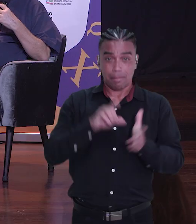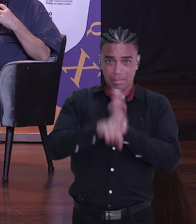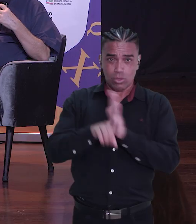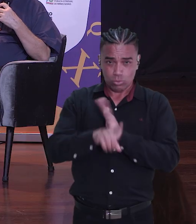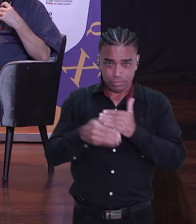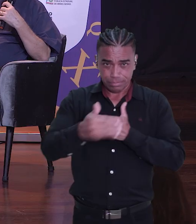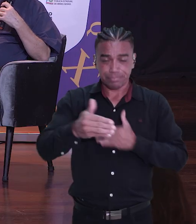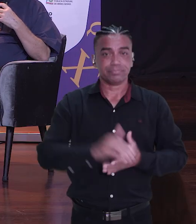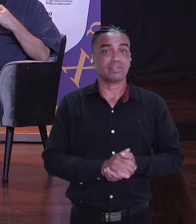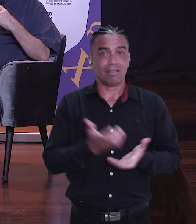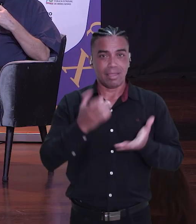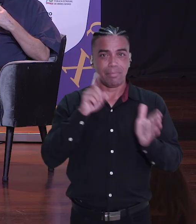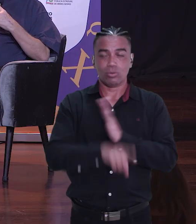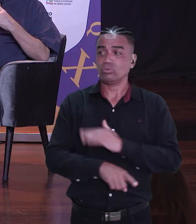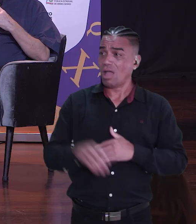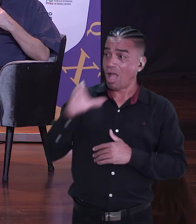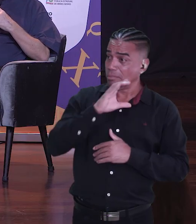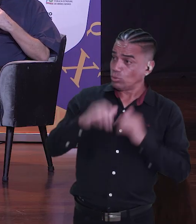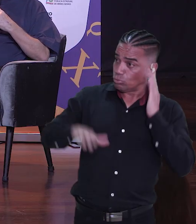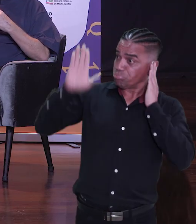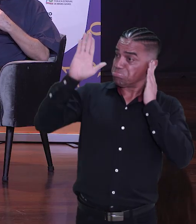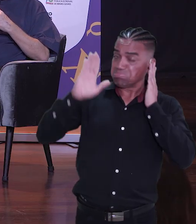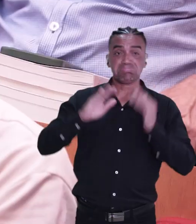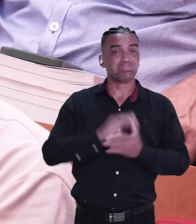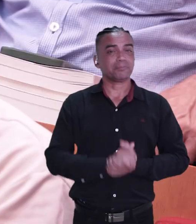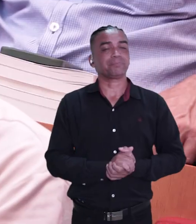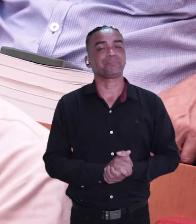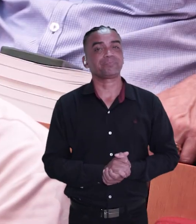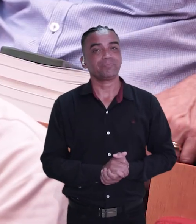Vamos começar as perguntas, gente? Quem quer fazer pergunta? Nossa, rápido.